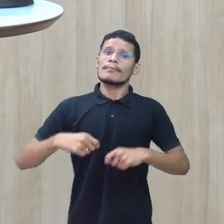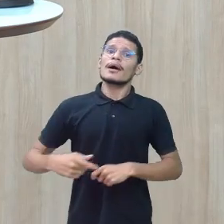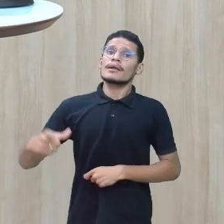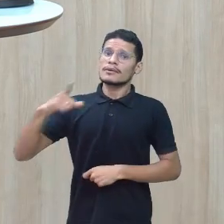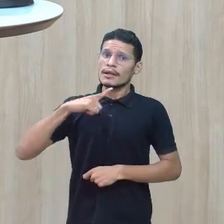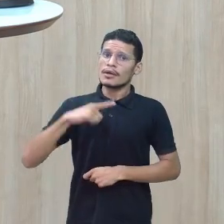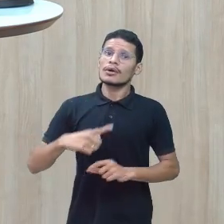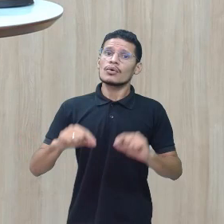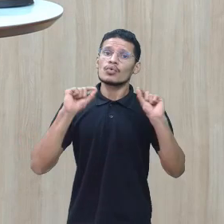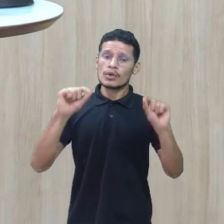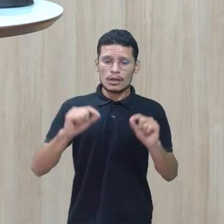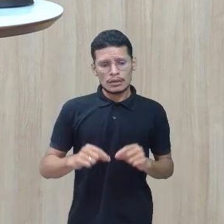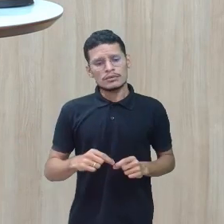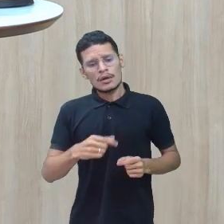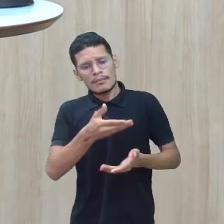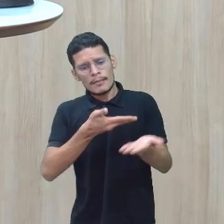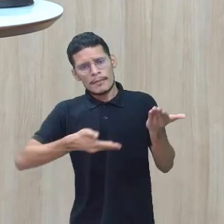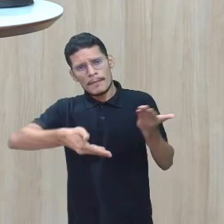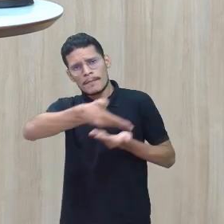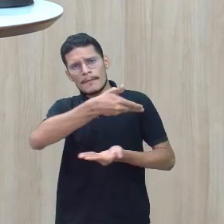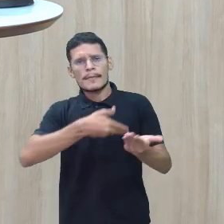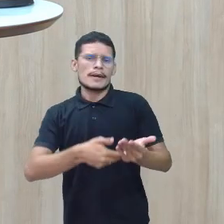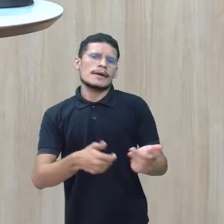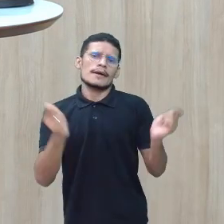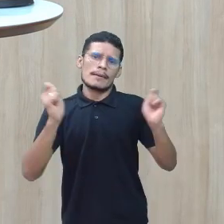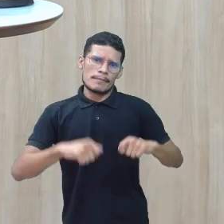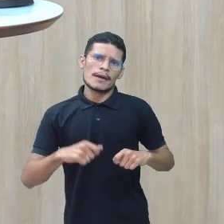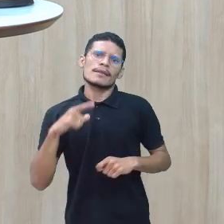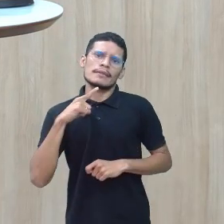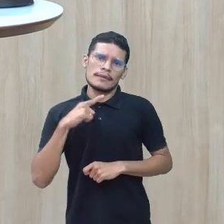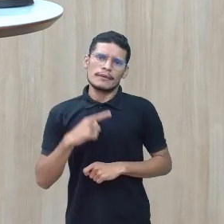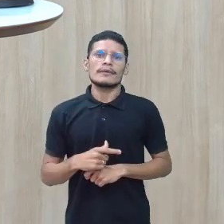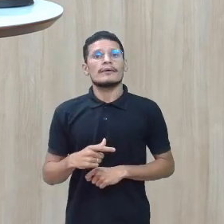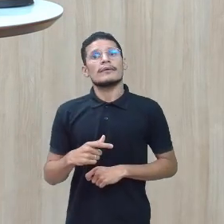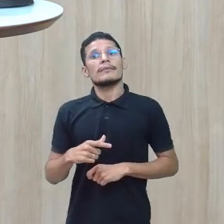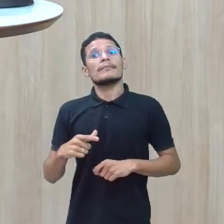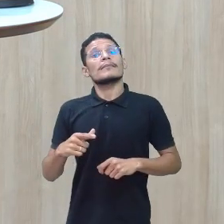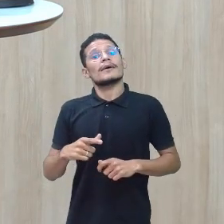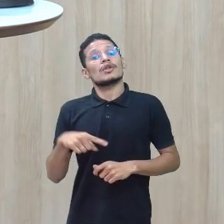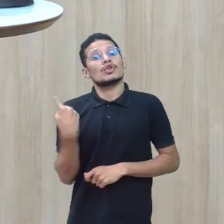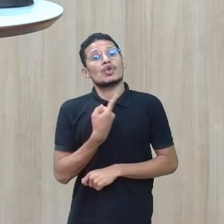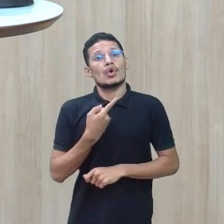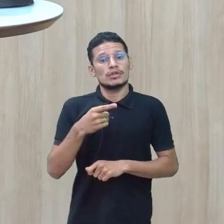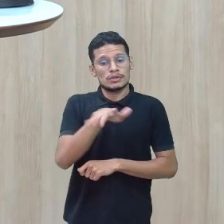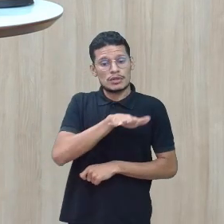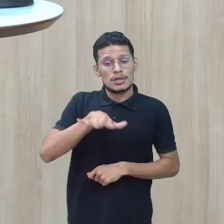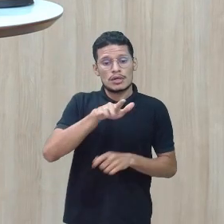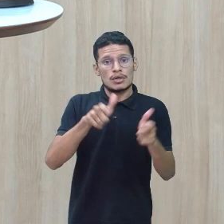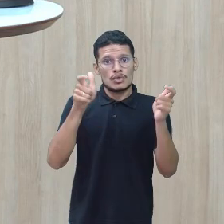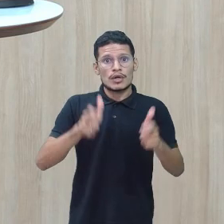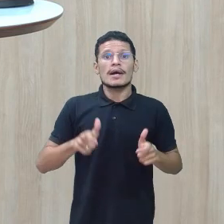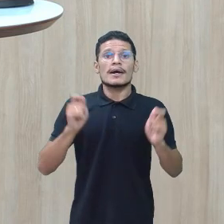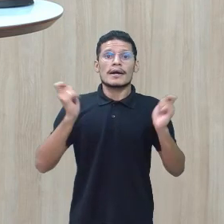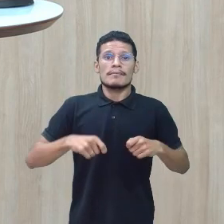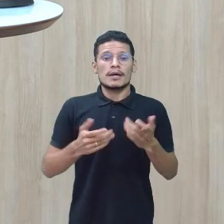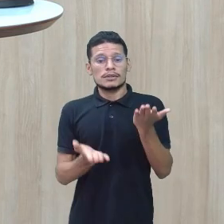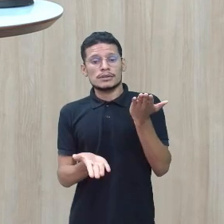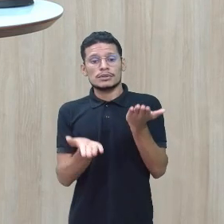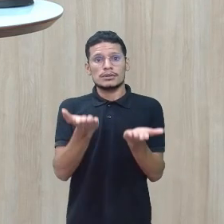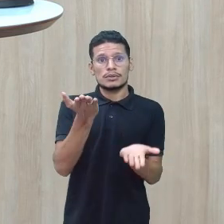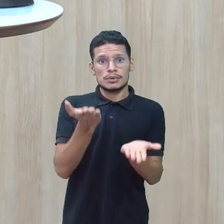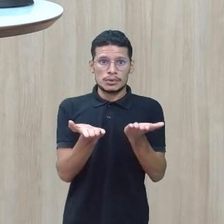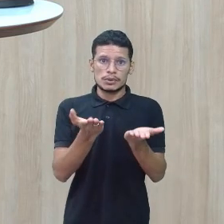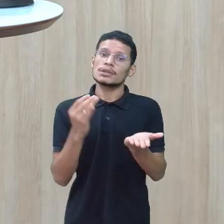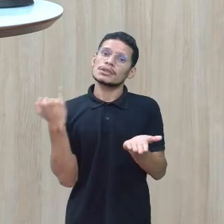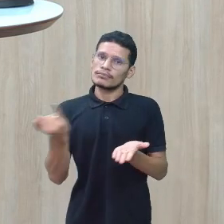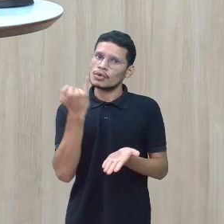esses fatores e essa interação entre esses seres para que o nosso ambiente fique em equilíbrio. É